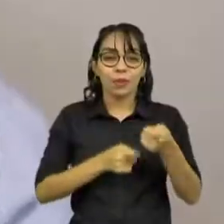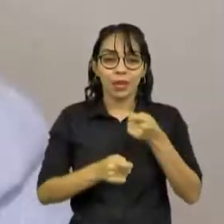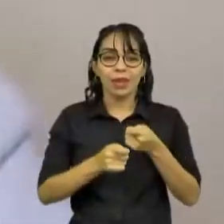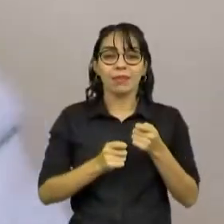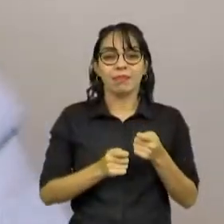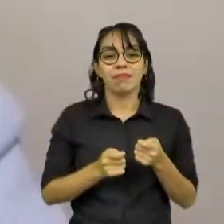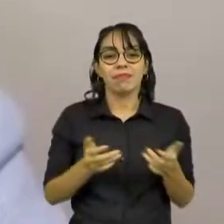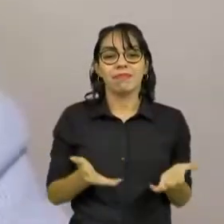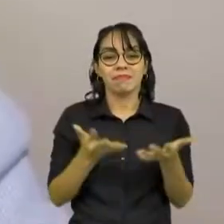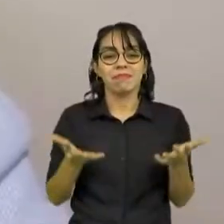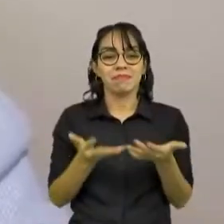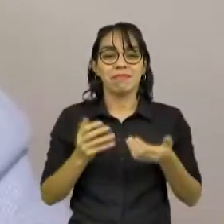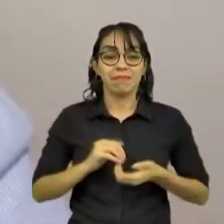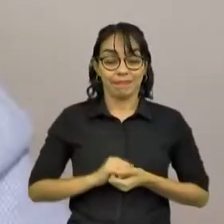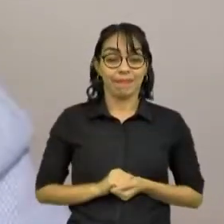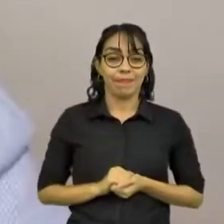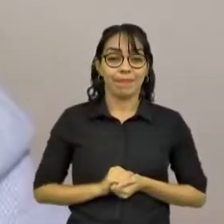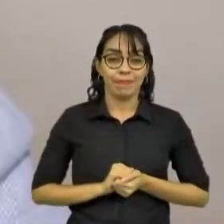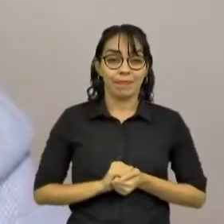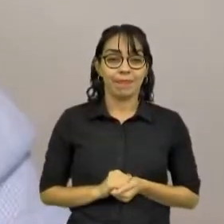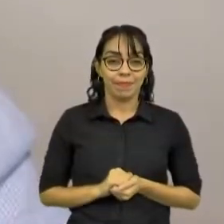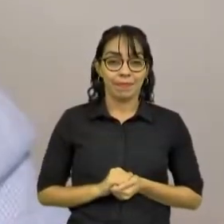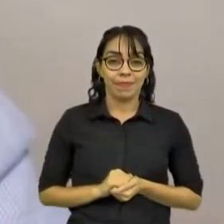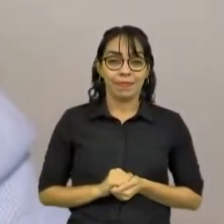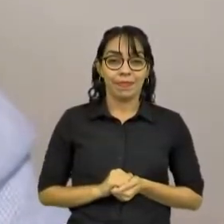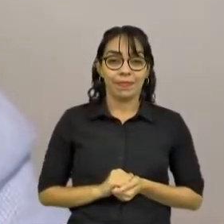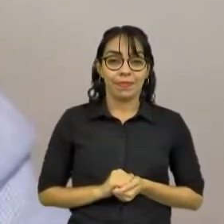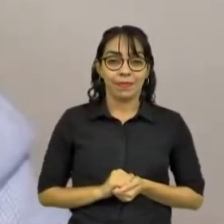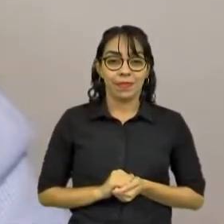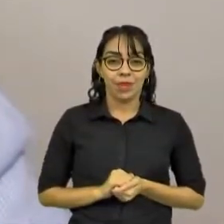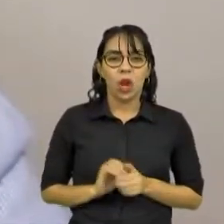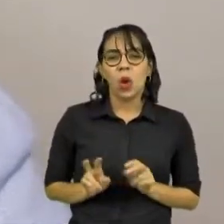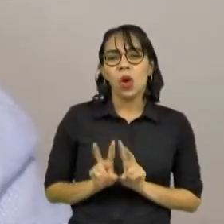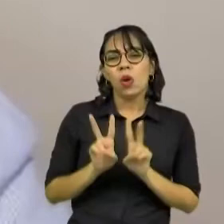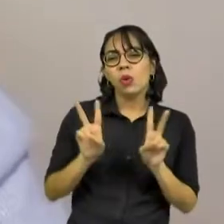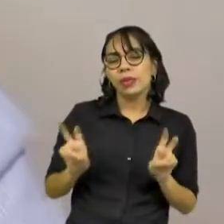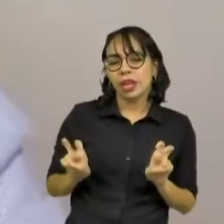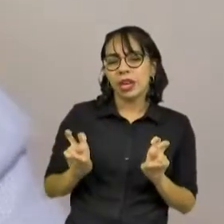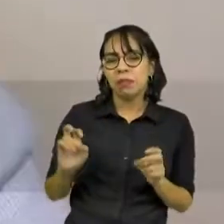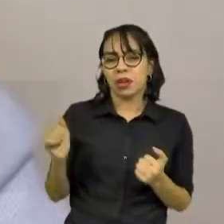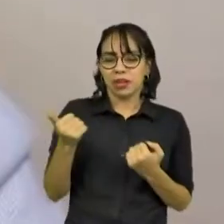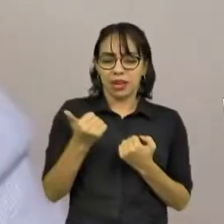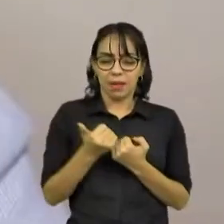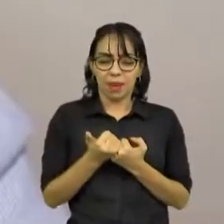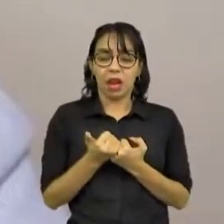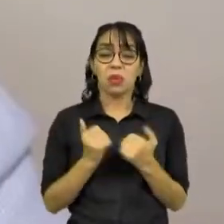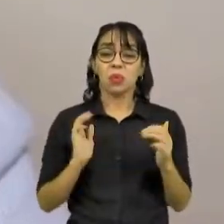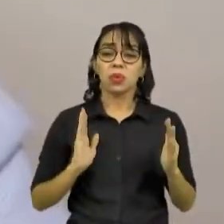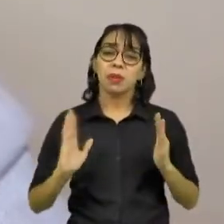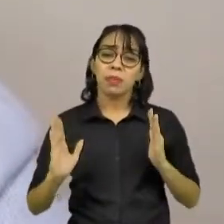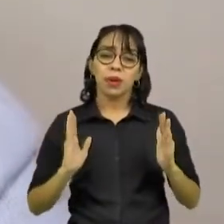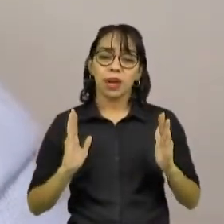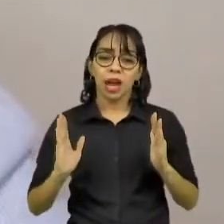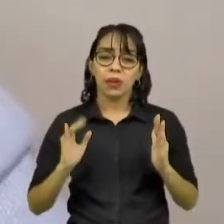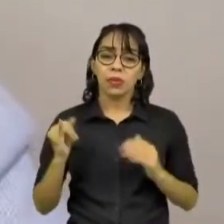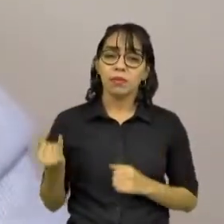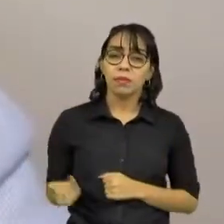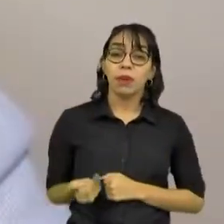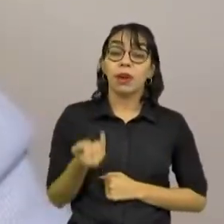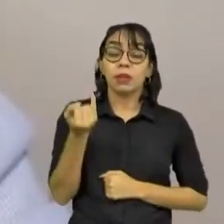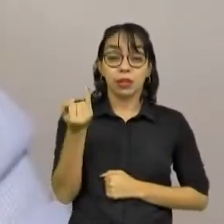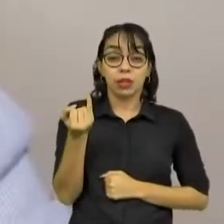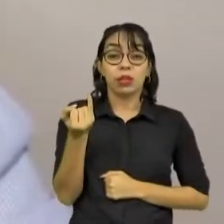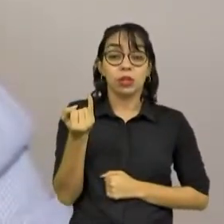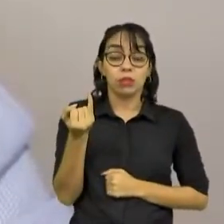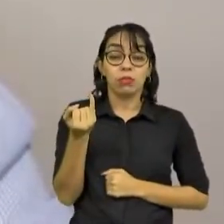A criação do emprego temporário é extremamente importante para o desenvolvimento, principalmente dos recursos